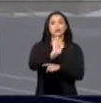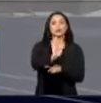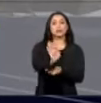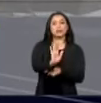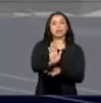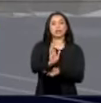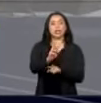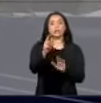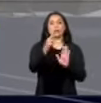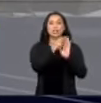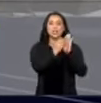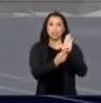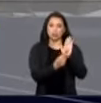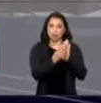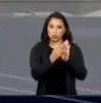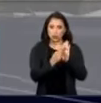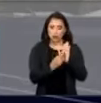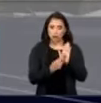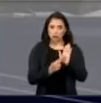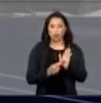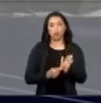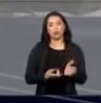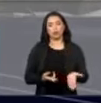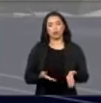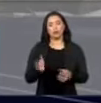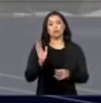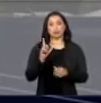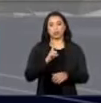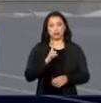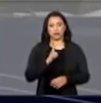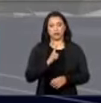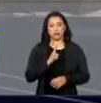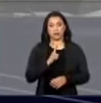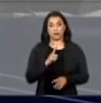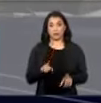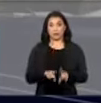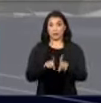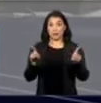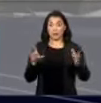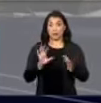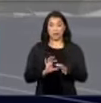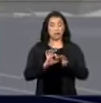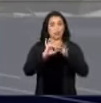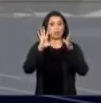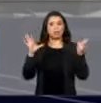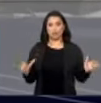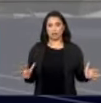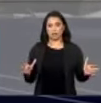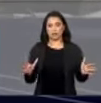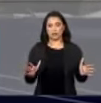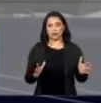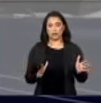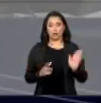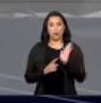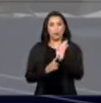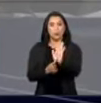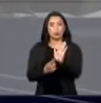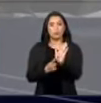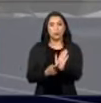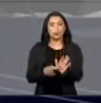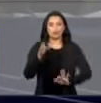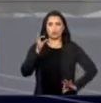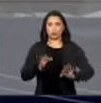que trataram especificamente deste caminho, mas quanto mais livre for a expressão cultural de um povo, mais